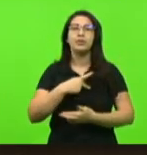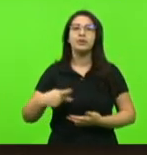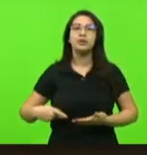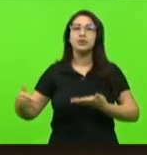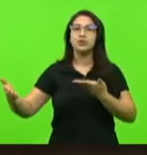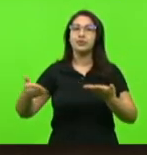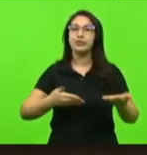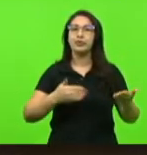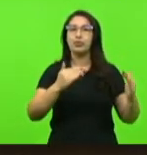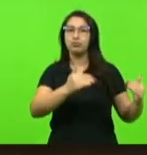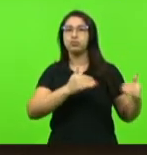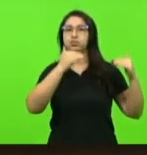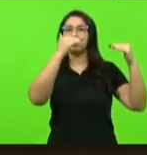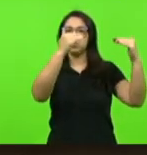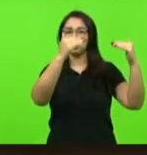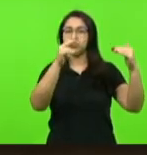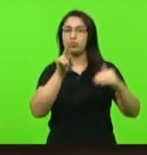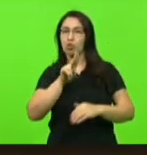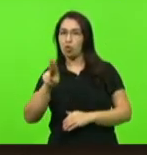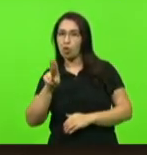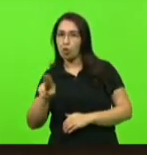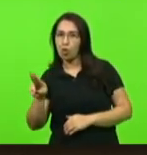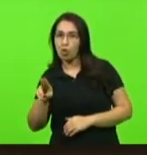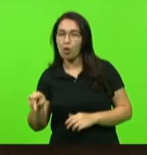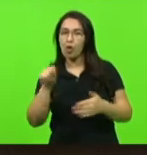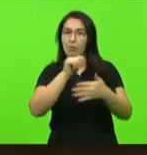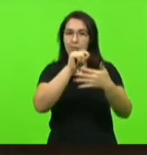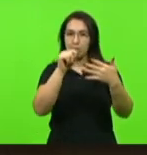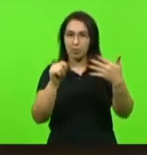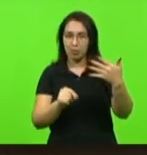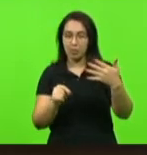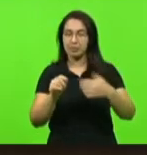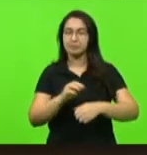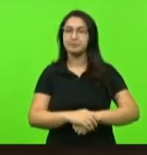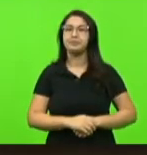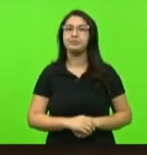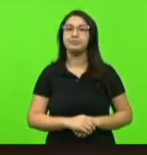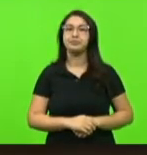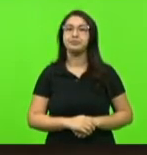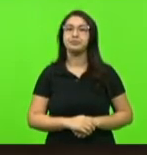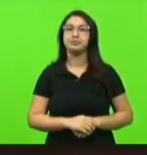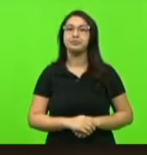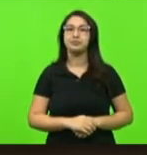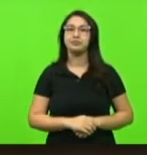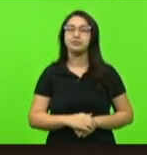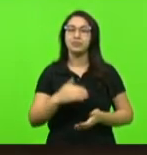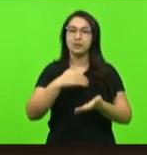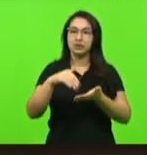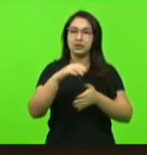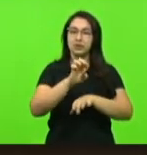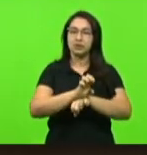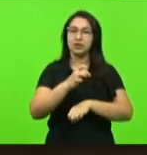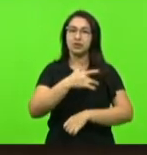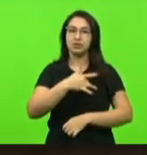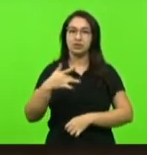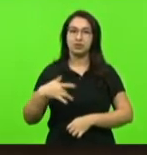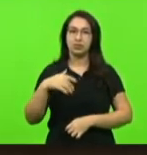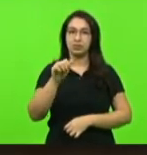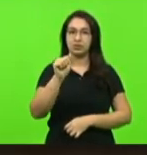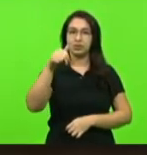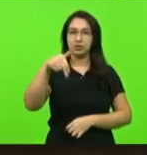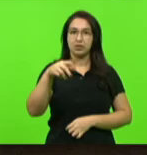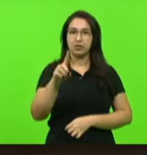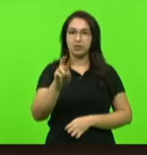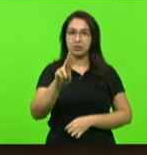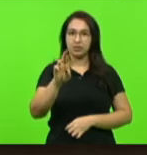as seguintes autoridades que foram nominadas para tomarem assento à mesa. Excelentíssimo senhor secretário de Estado da Saúde, André Mota